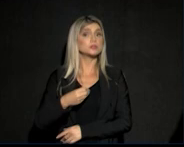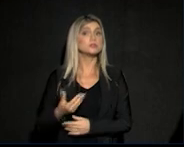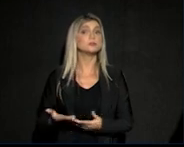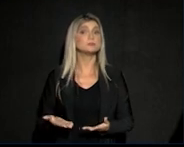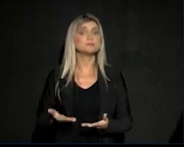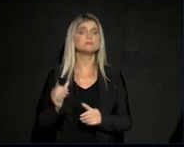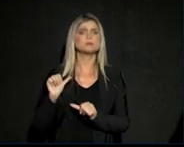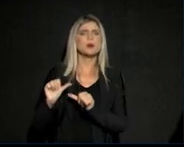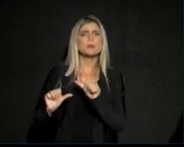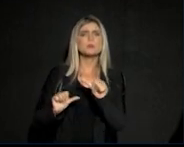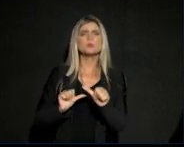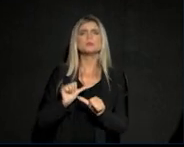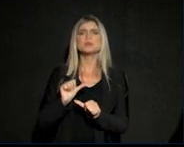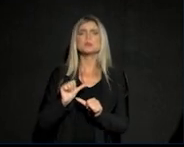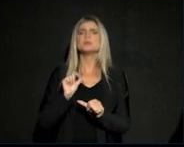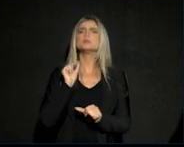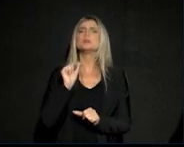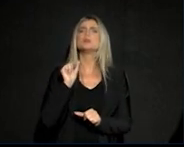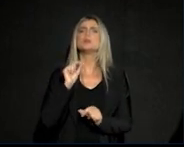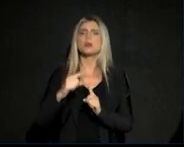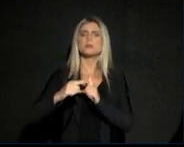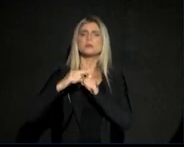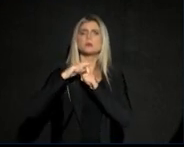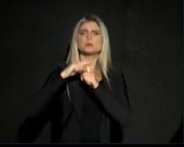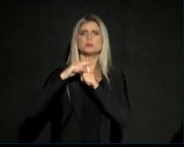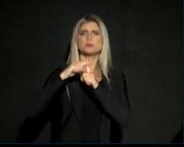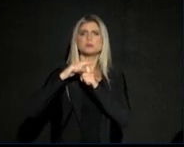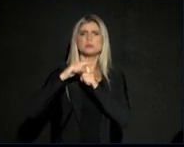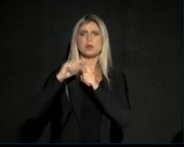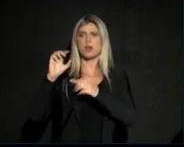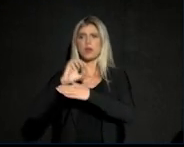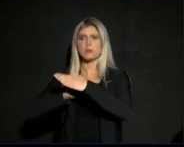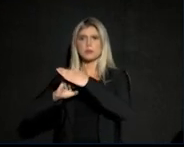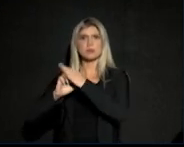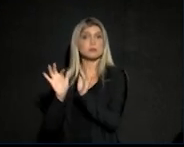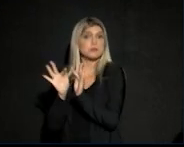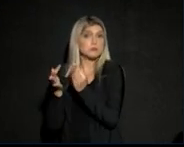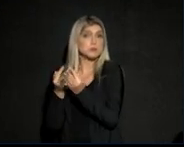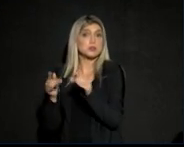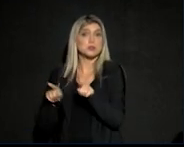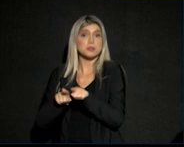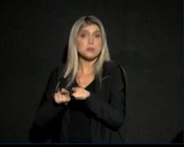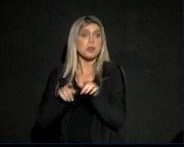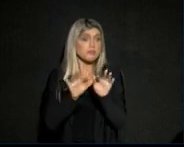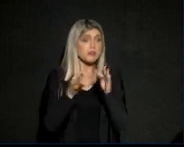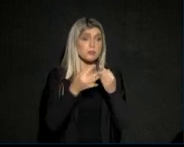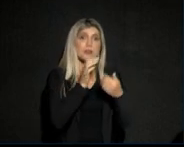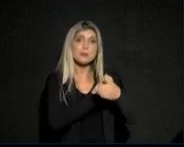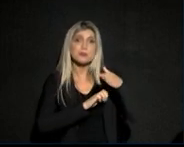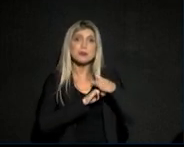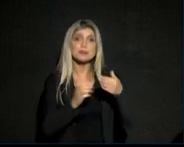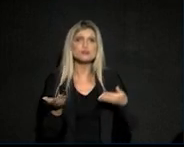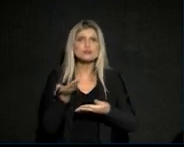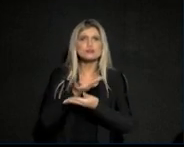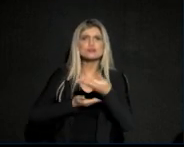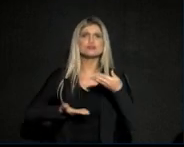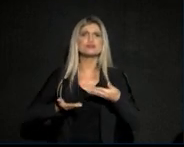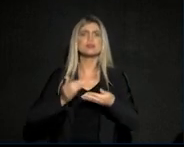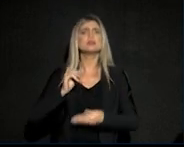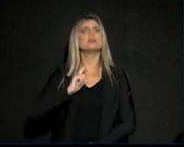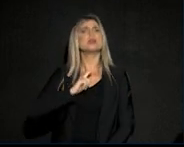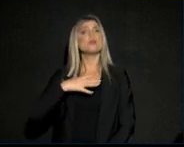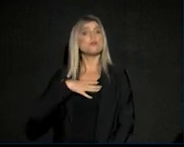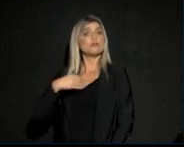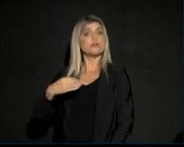positivo entre a empresa que é uma família EA família que é uma empresa porque tem orçamento se tiver filho o filho é uma